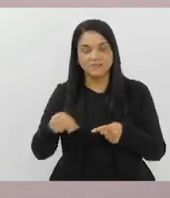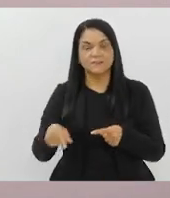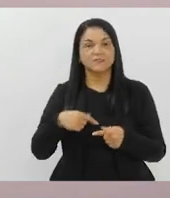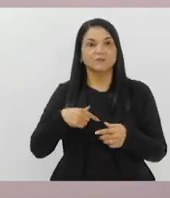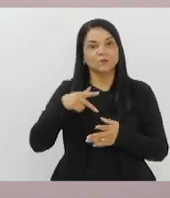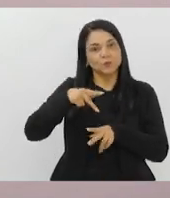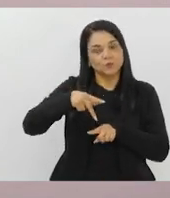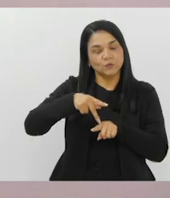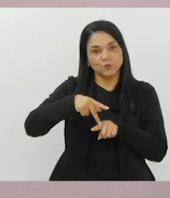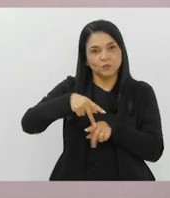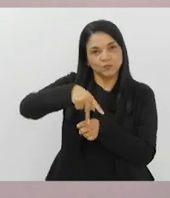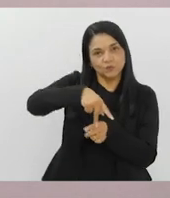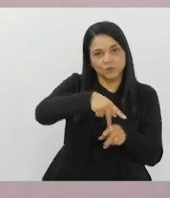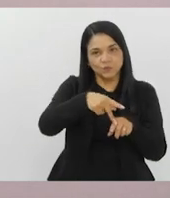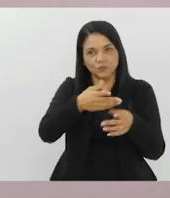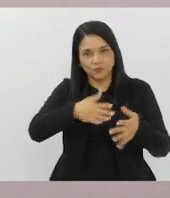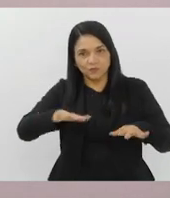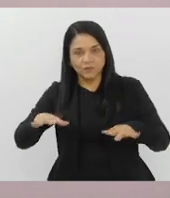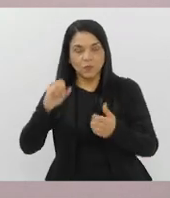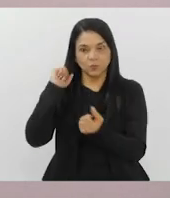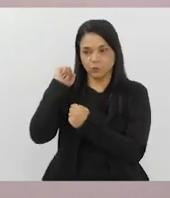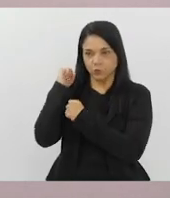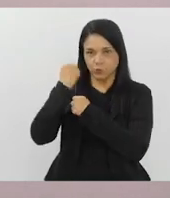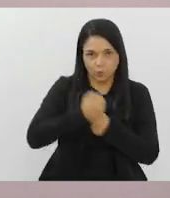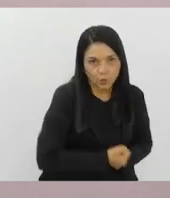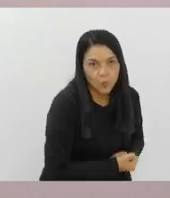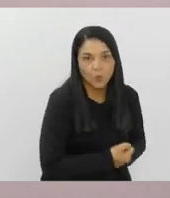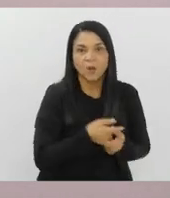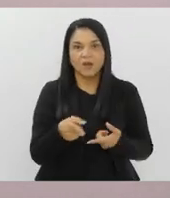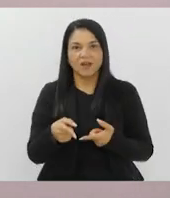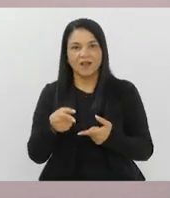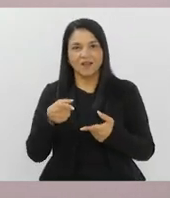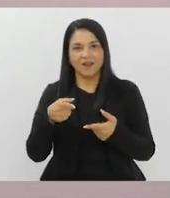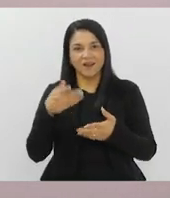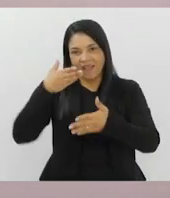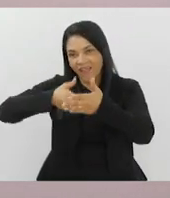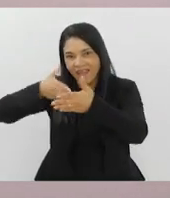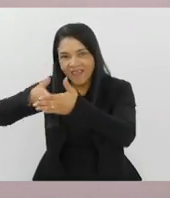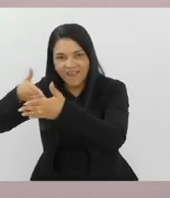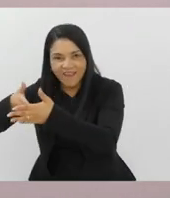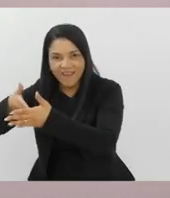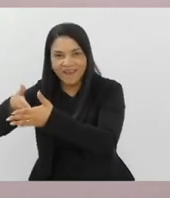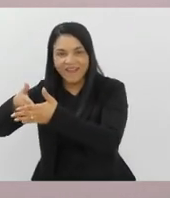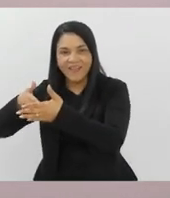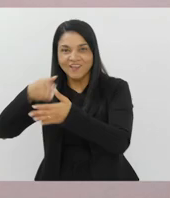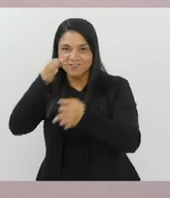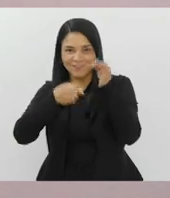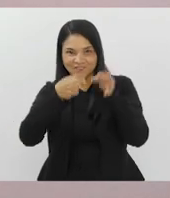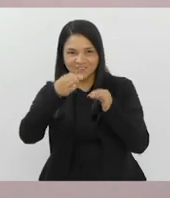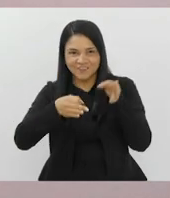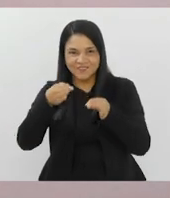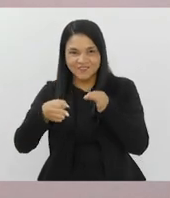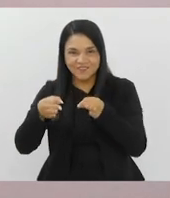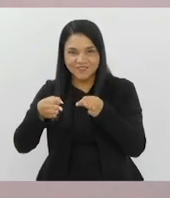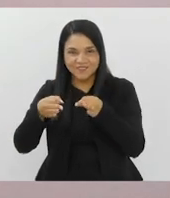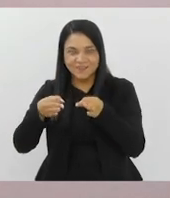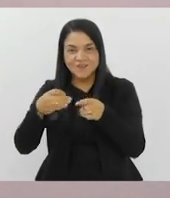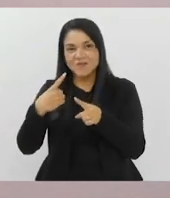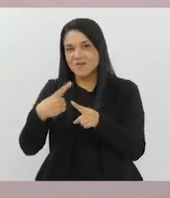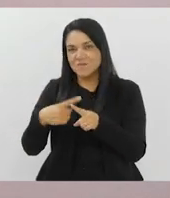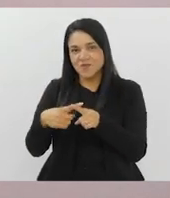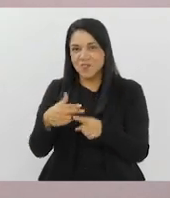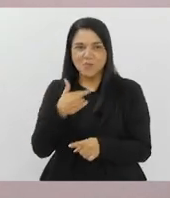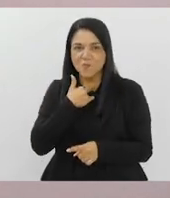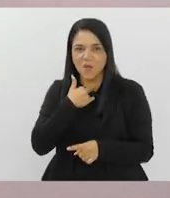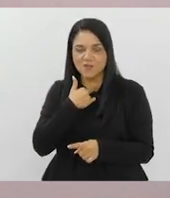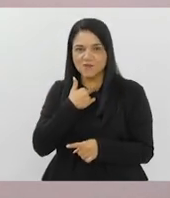um judoca, seja inquirido judicialmente porque ele não pôde